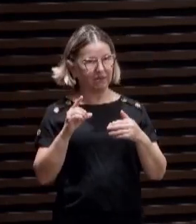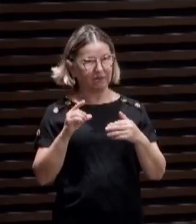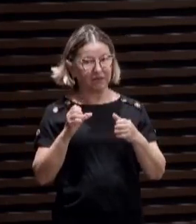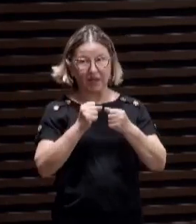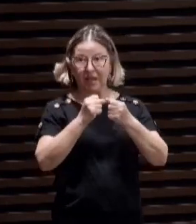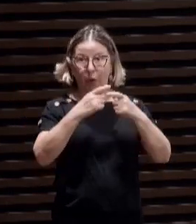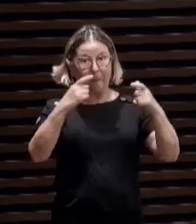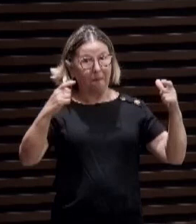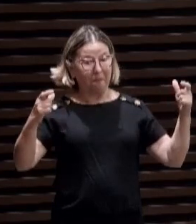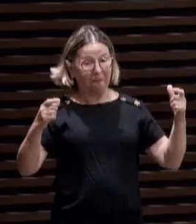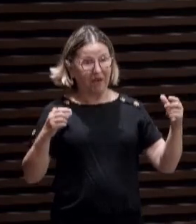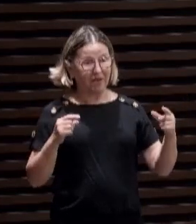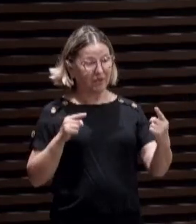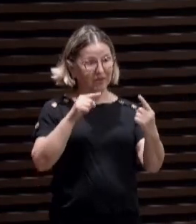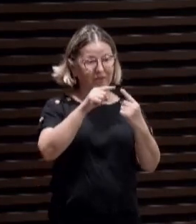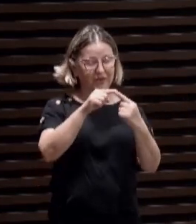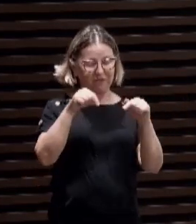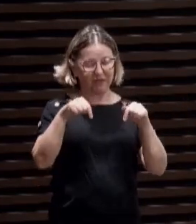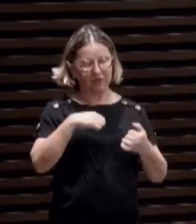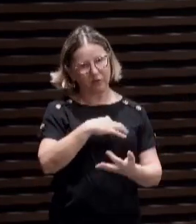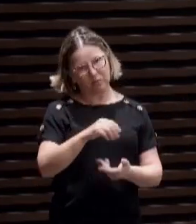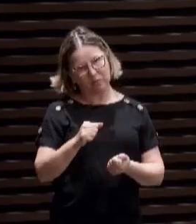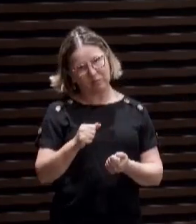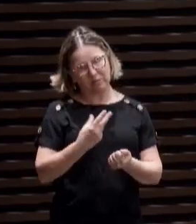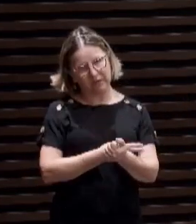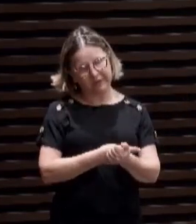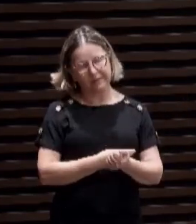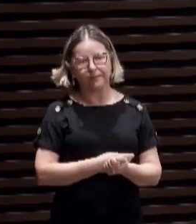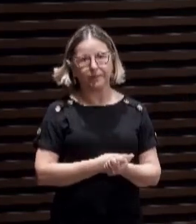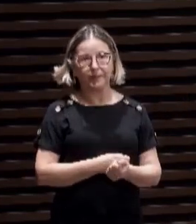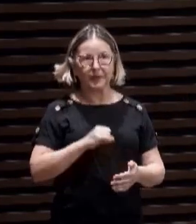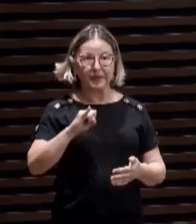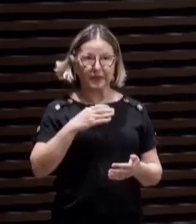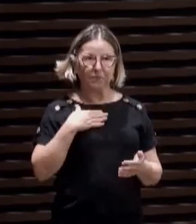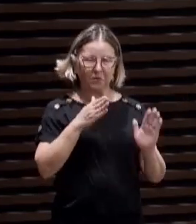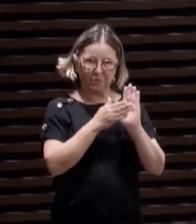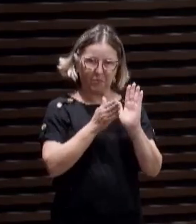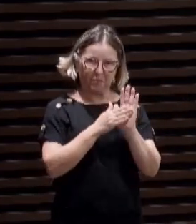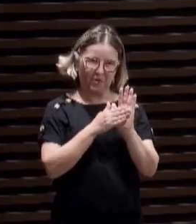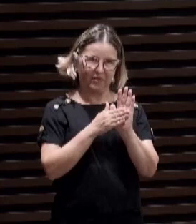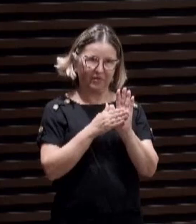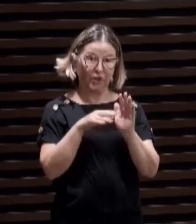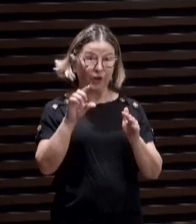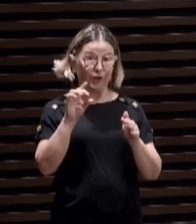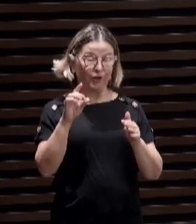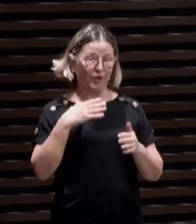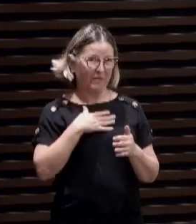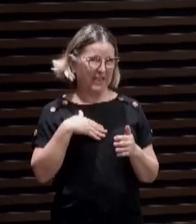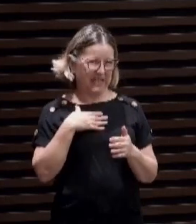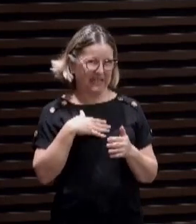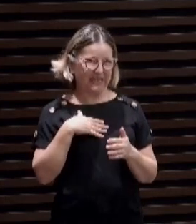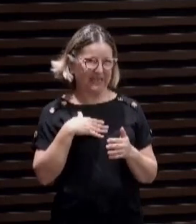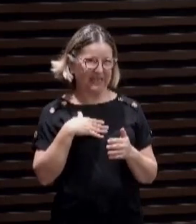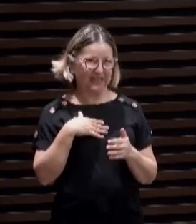Se o meu propósito está focado no prazer imediato, na realização instantânea das minhas vontades, e